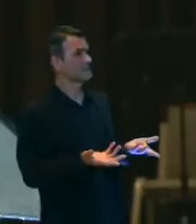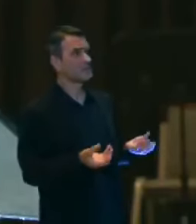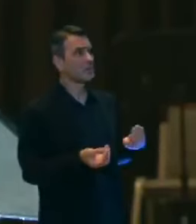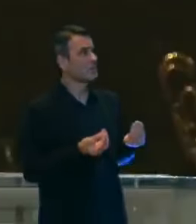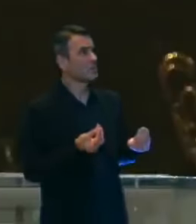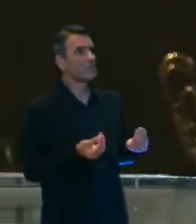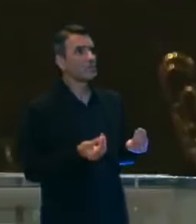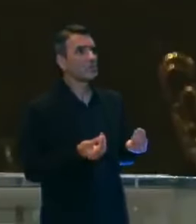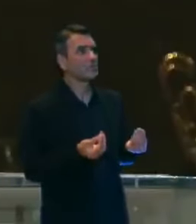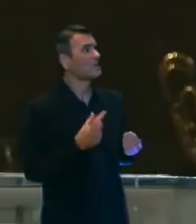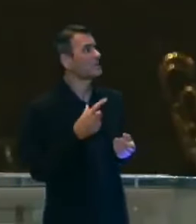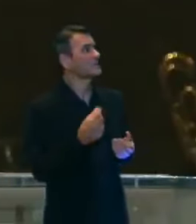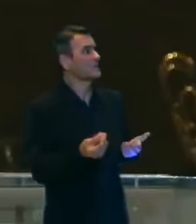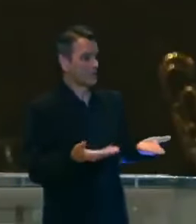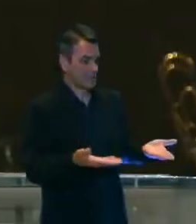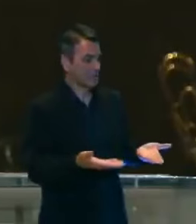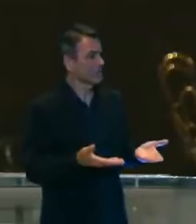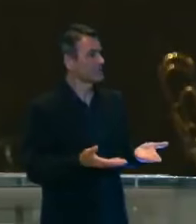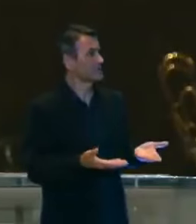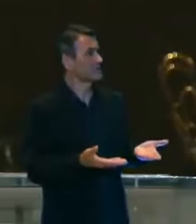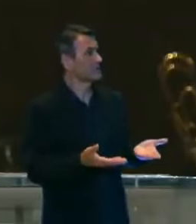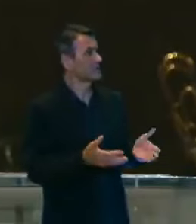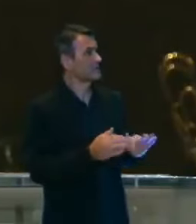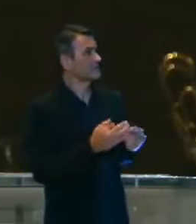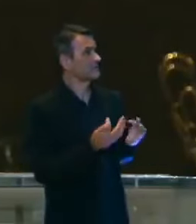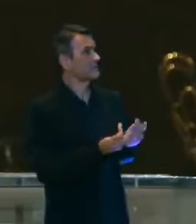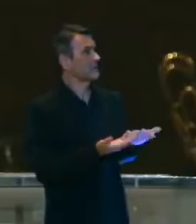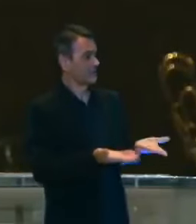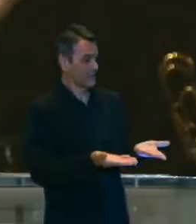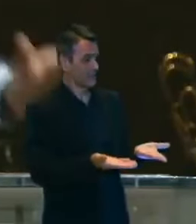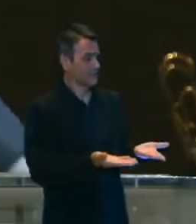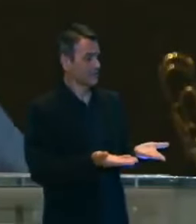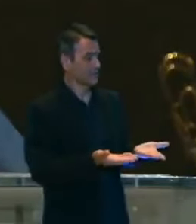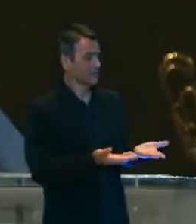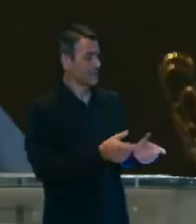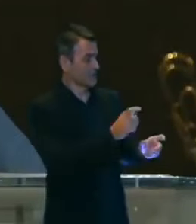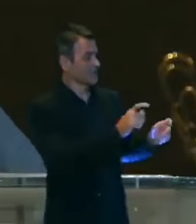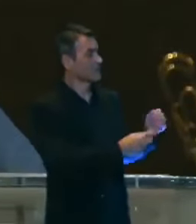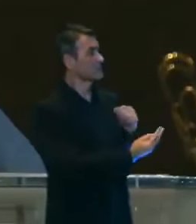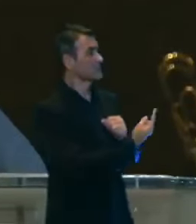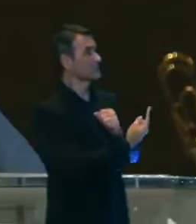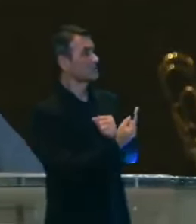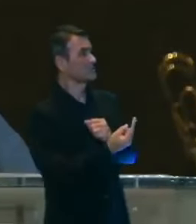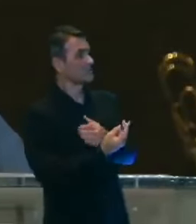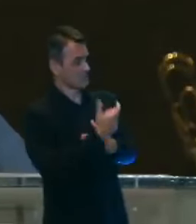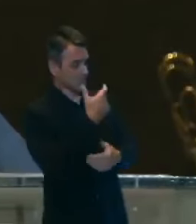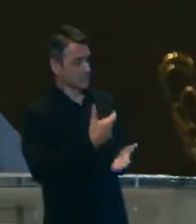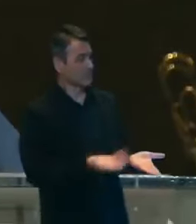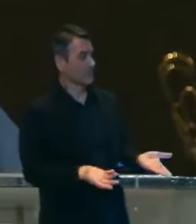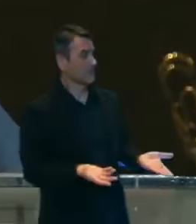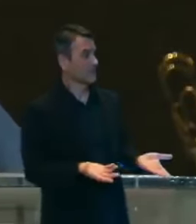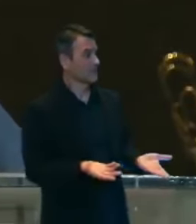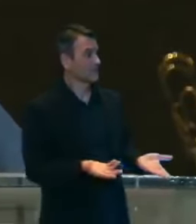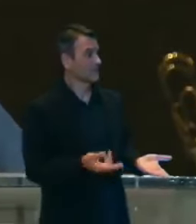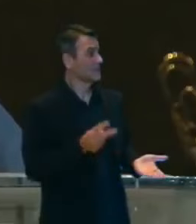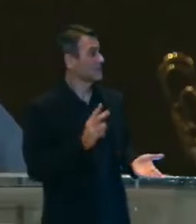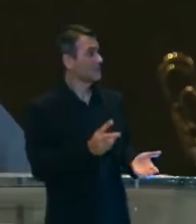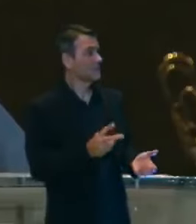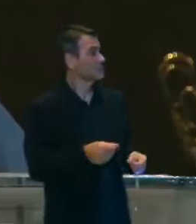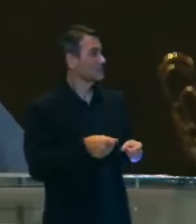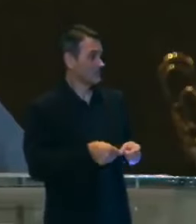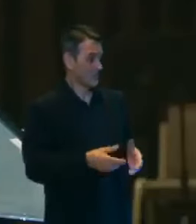posso ir embora de uma casa onde as pessoas cuidam de mim desse jeito? Eu resolvi ficar.